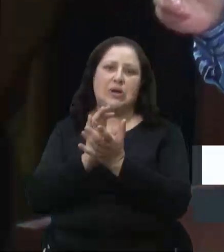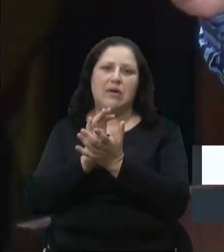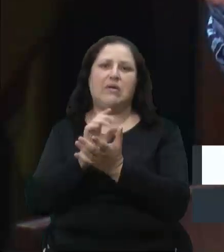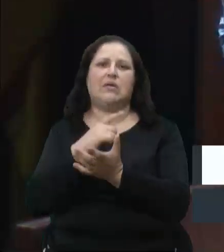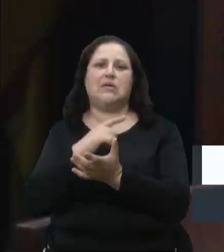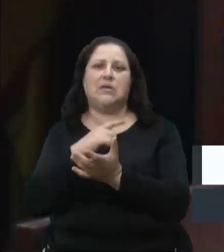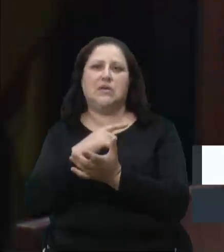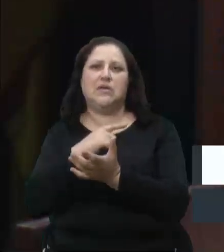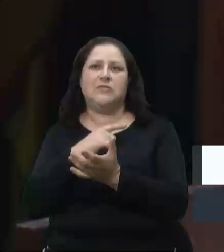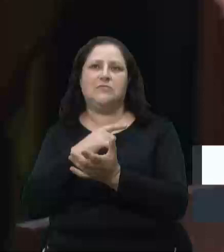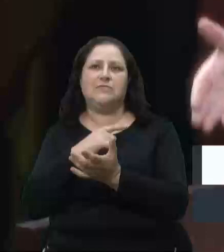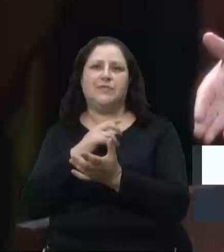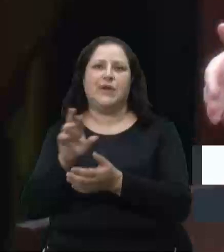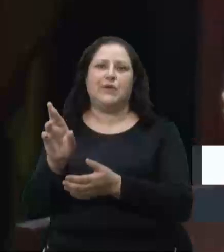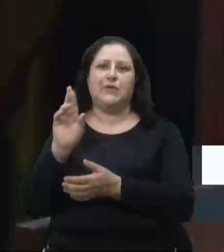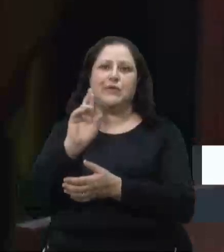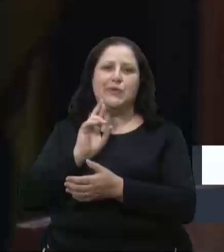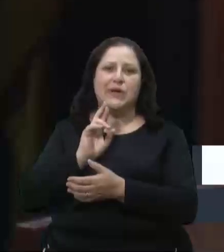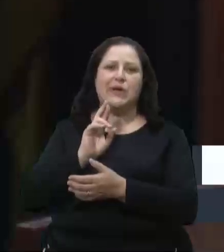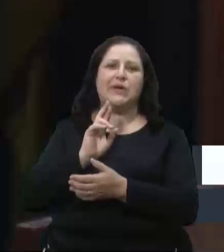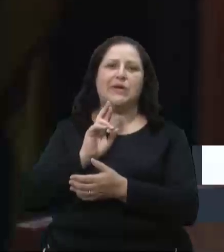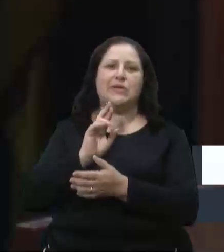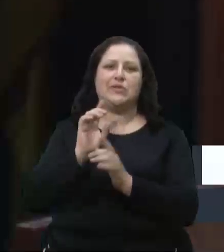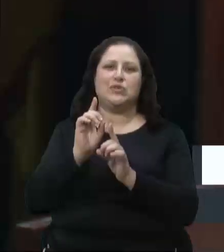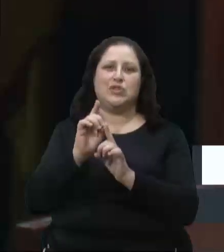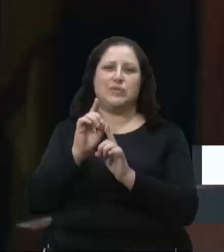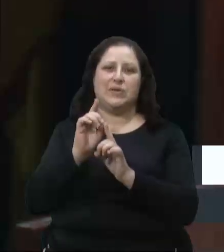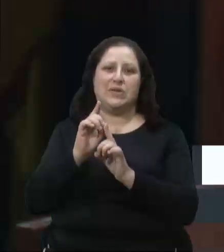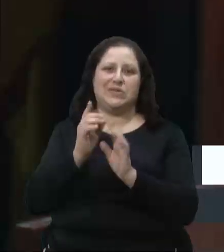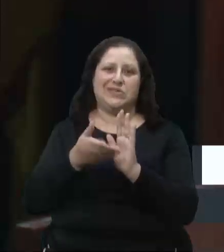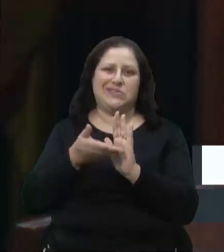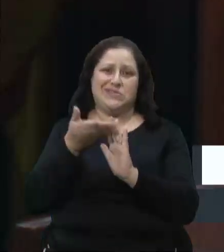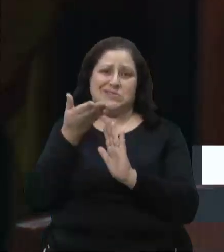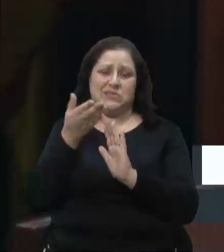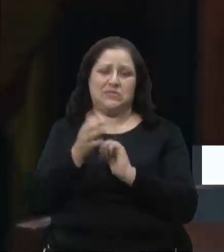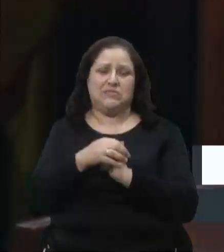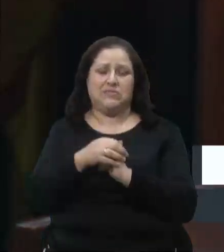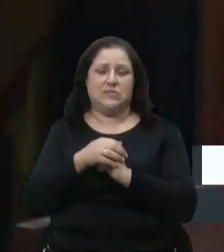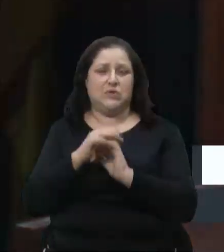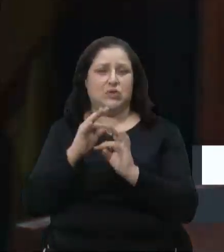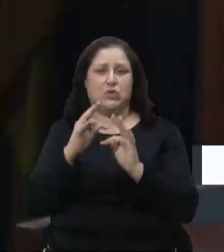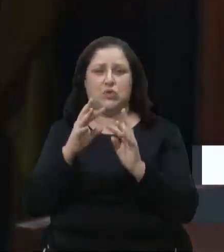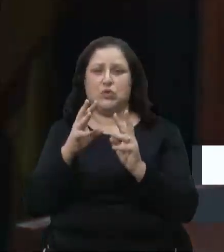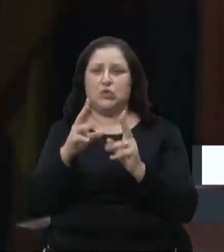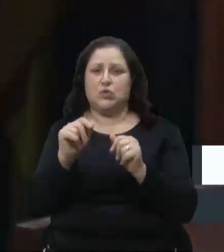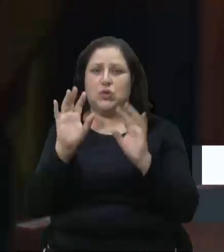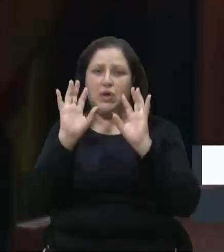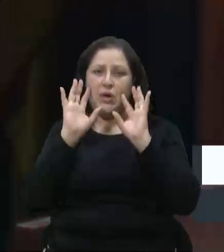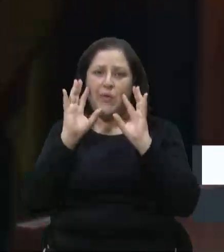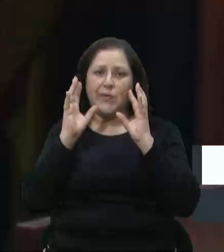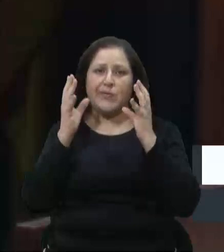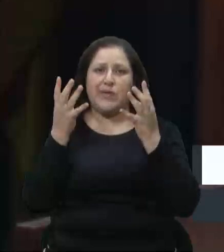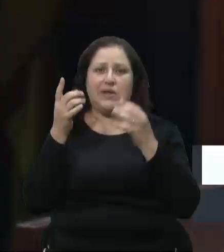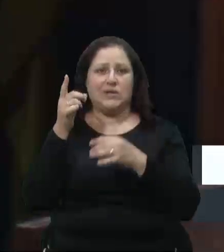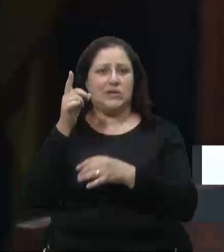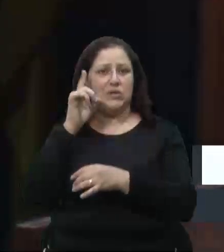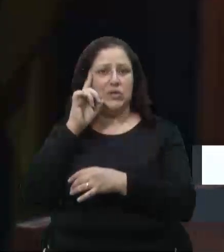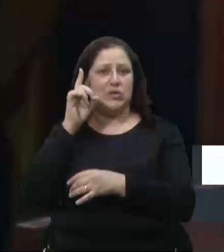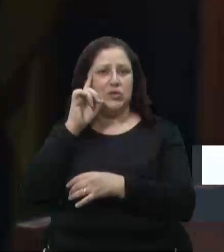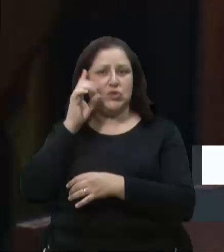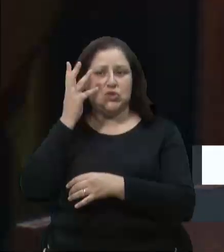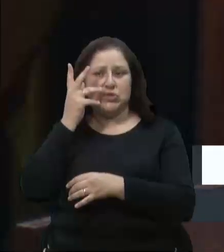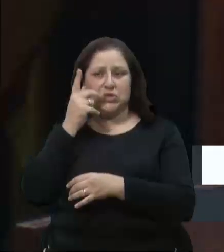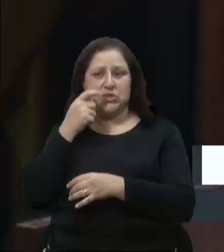tem resultado no diabetes, enfim. Todos os fatores que acontecem no dia a dia dessas crianças